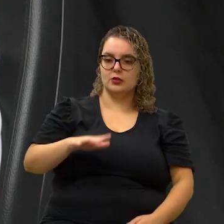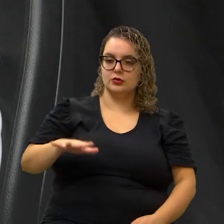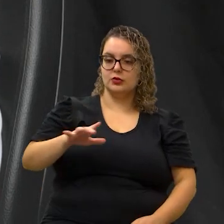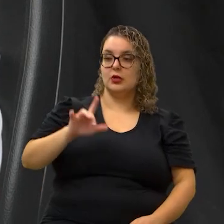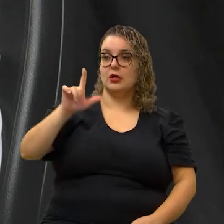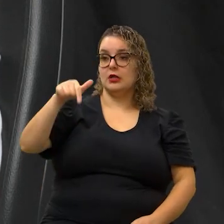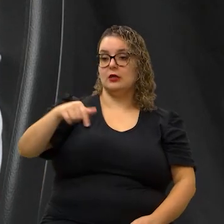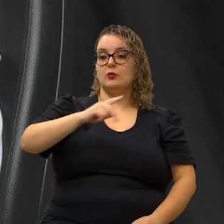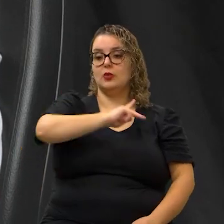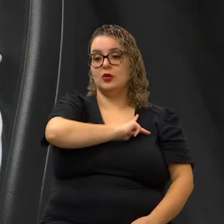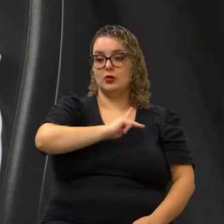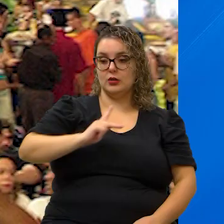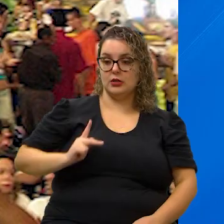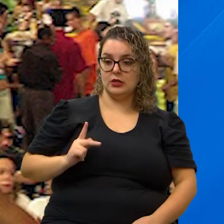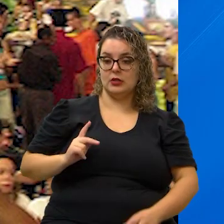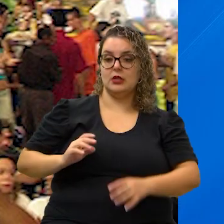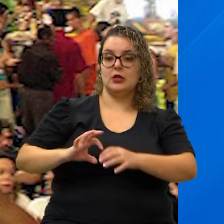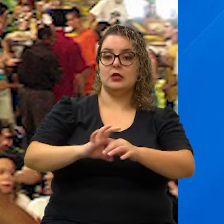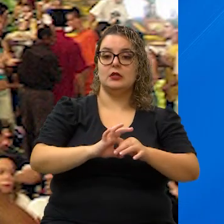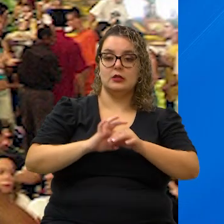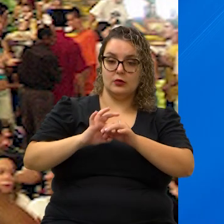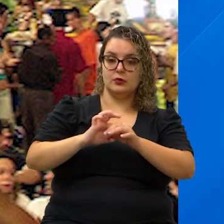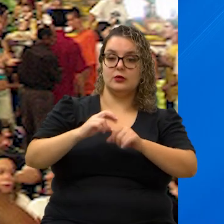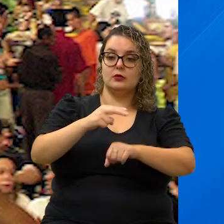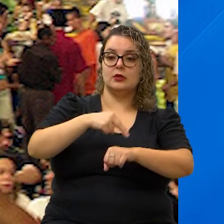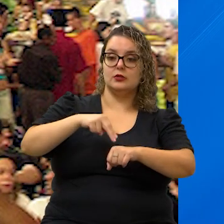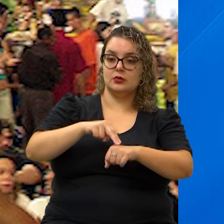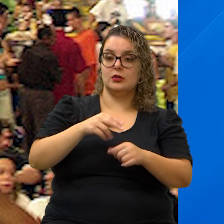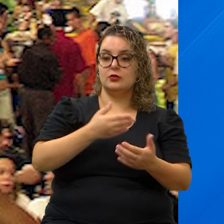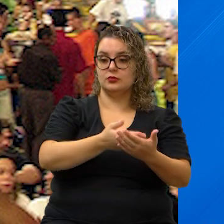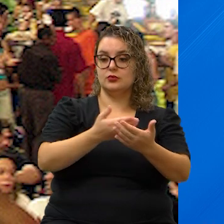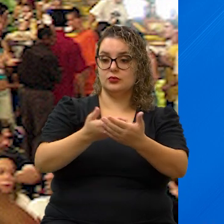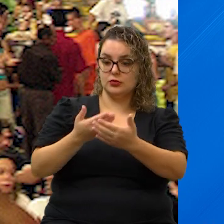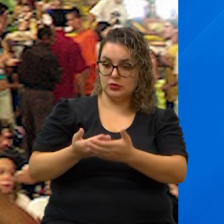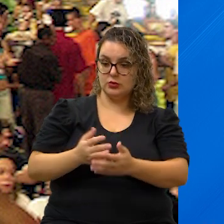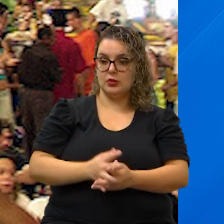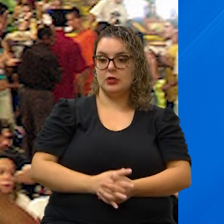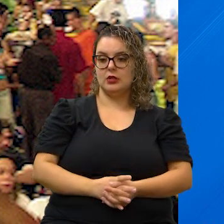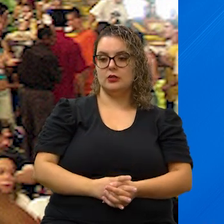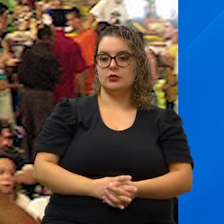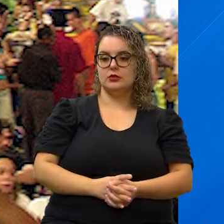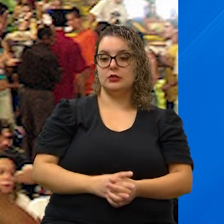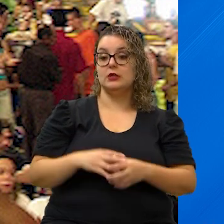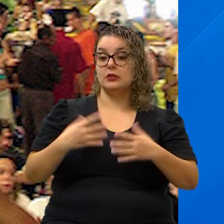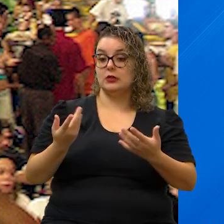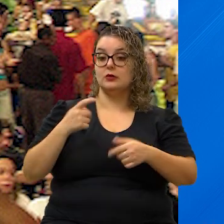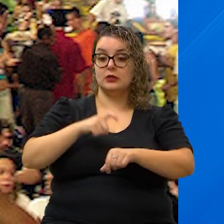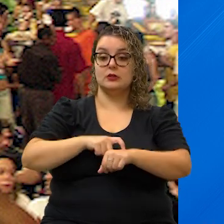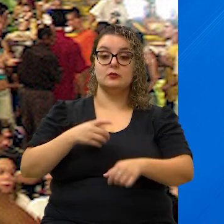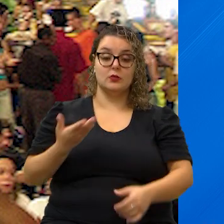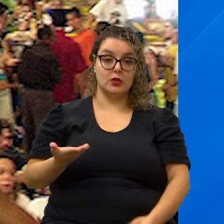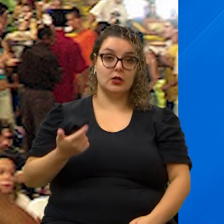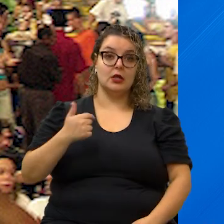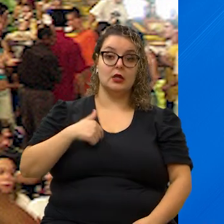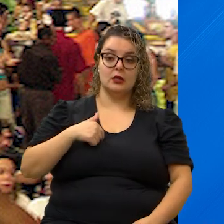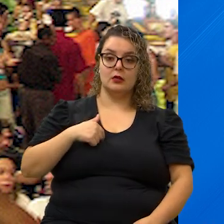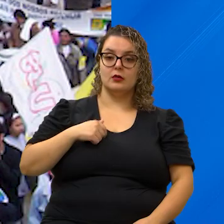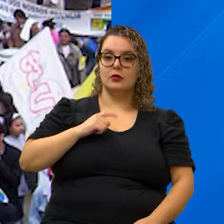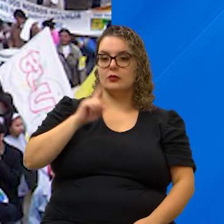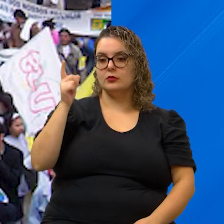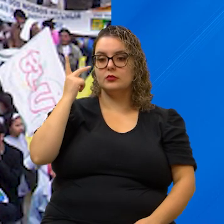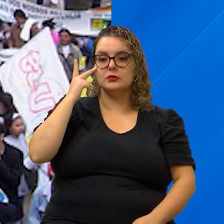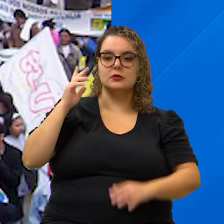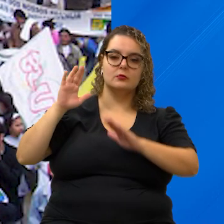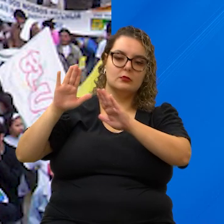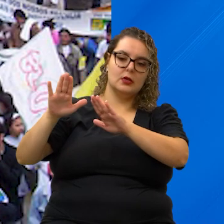a diretoria e depois para a presidência da União Nacional de Estudantes. Sim. E então, nesse período, eu acabei ficando